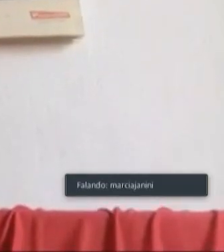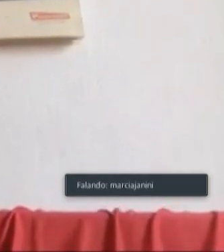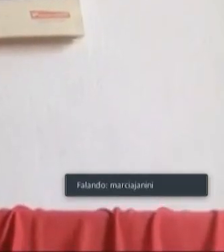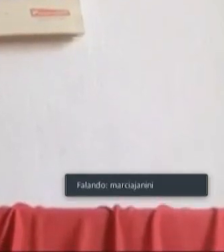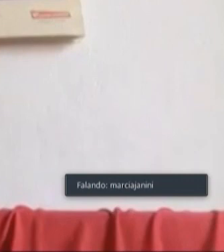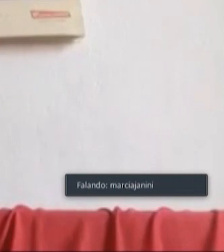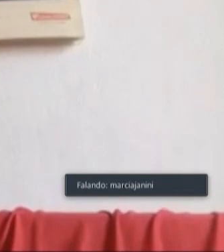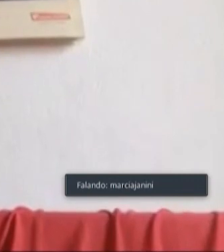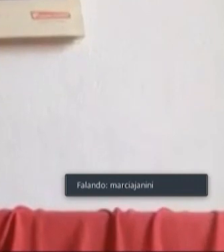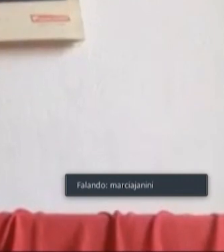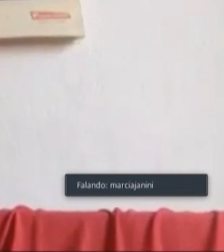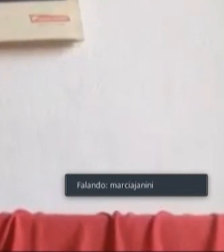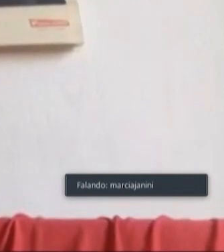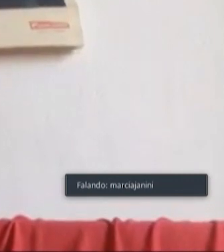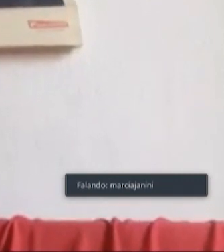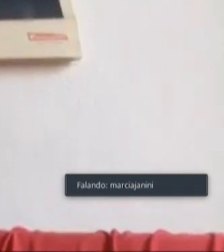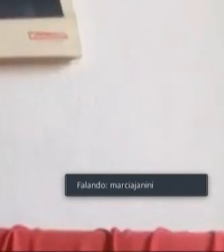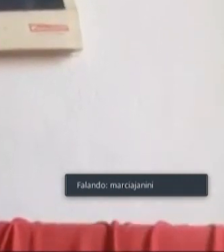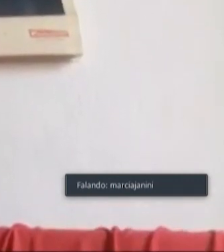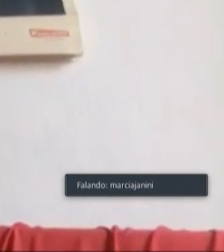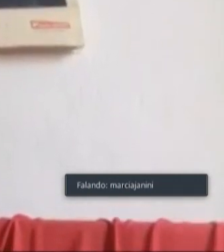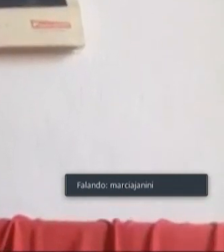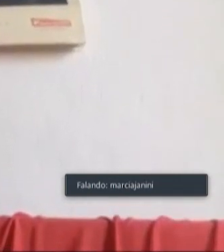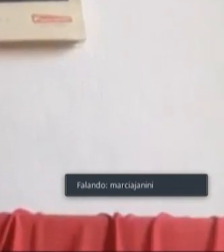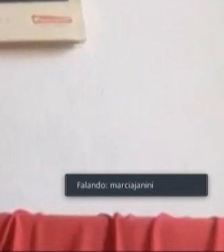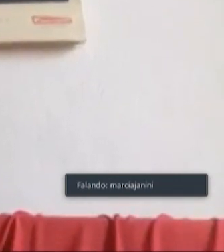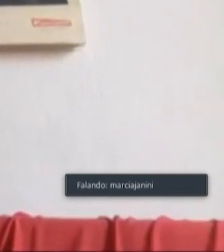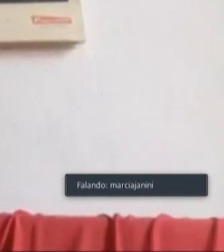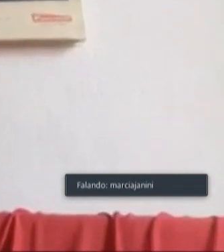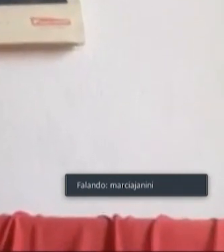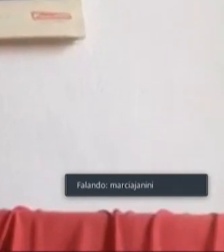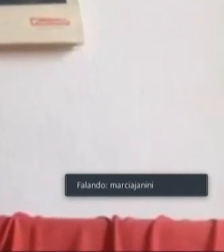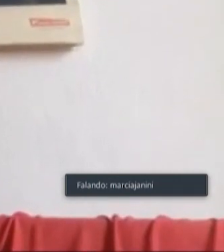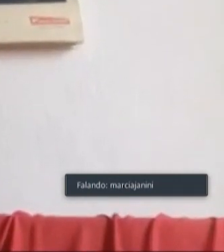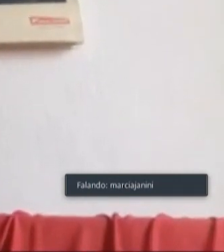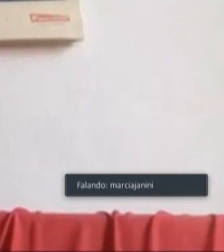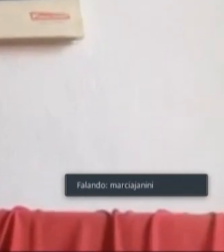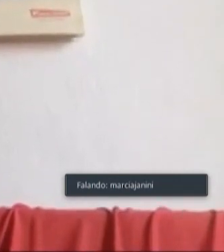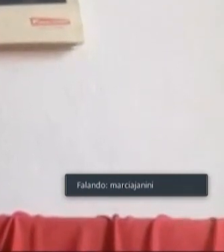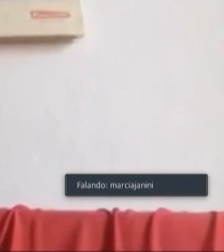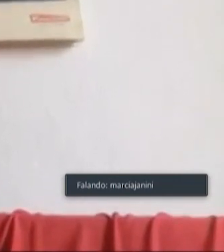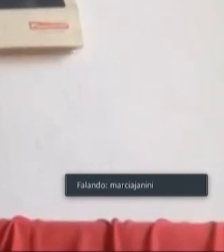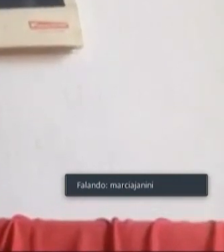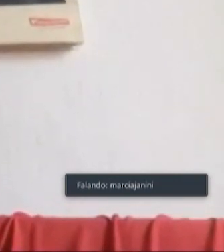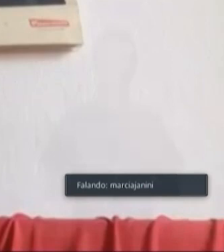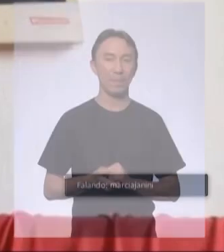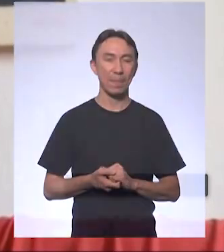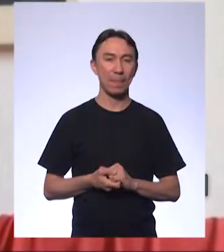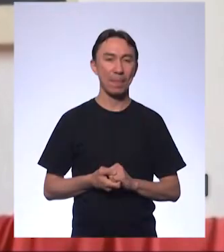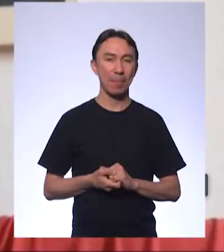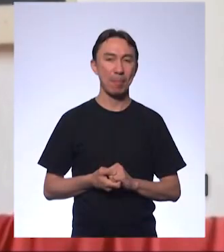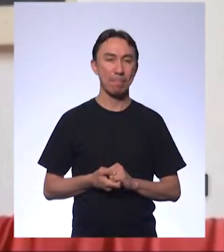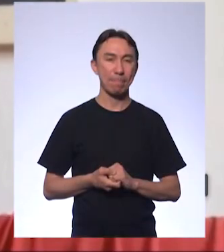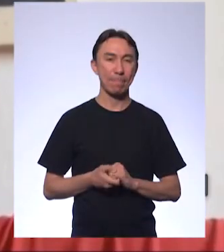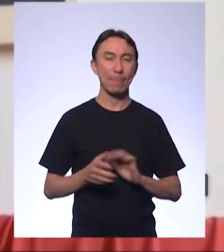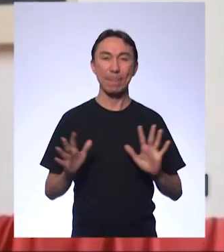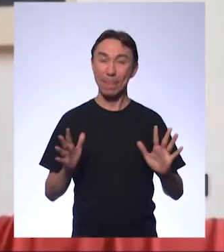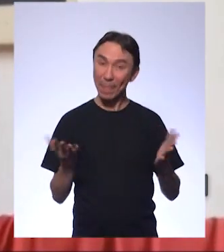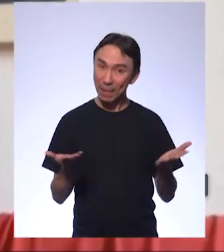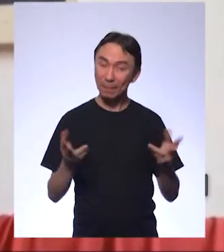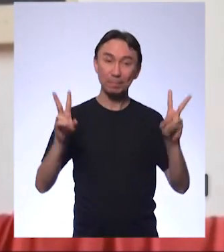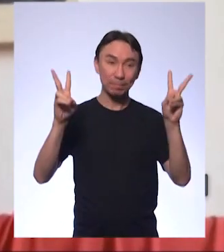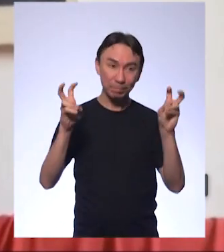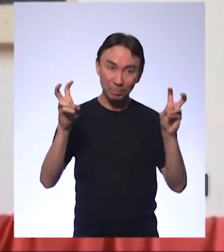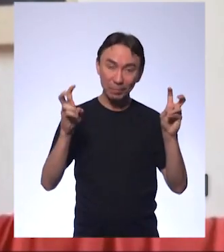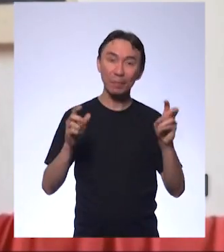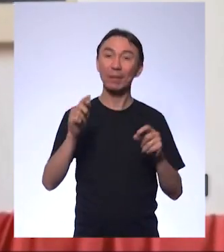resolvendo, tá? E a professora Daniela, em seguida, estará com vocês, tá certo? Olha só. Então, o tema da aula de hoje, nós